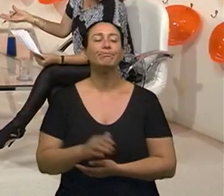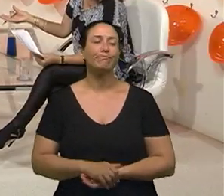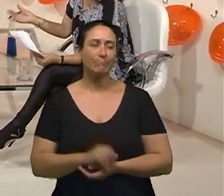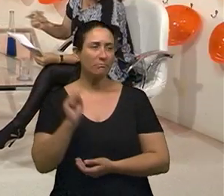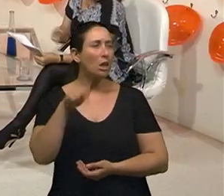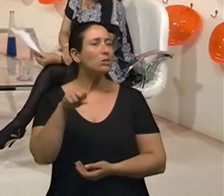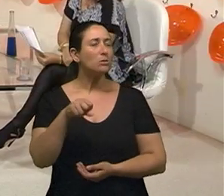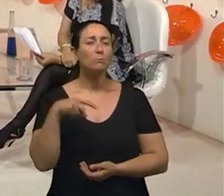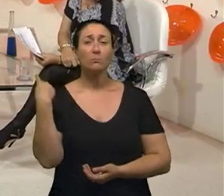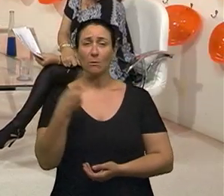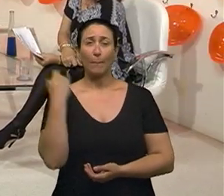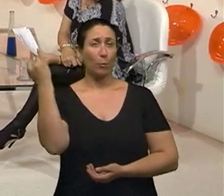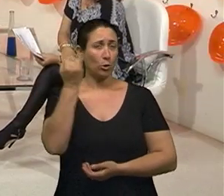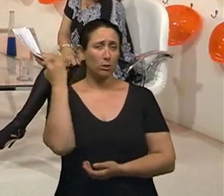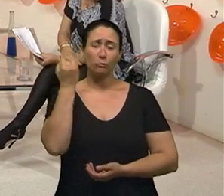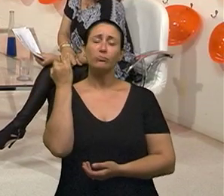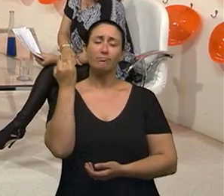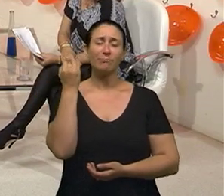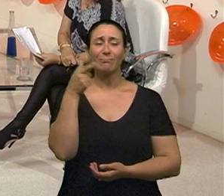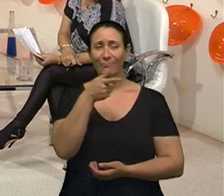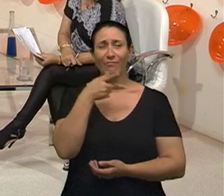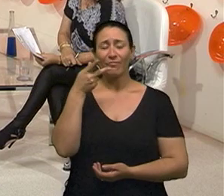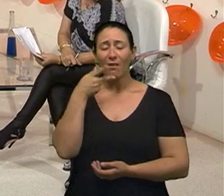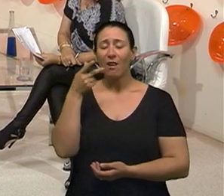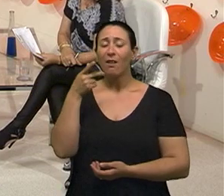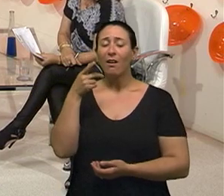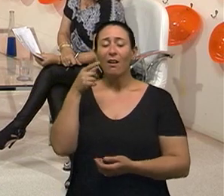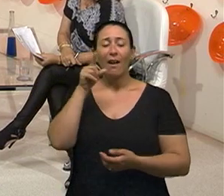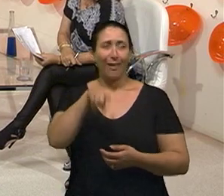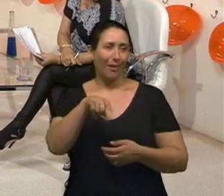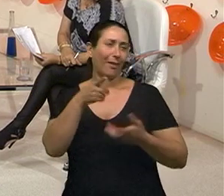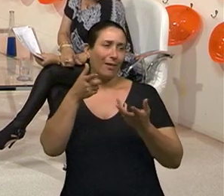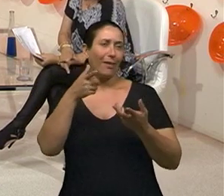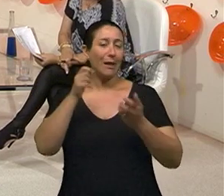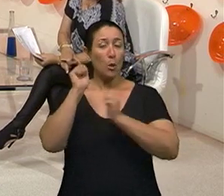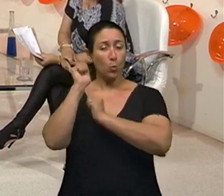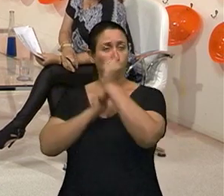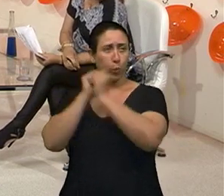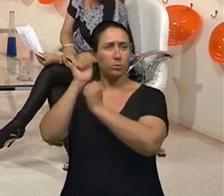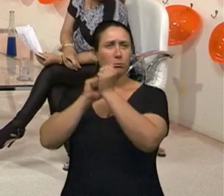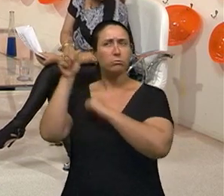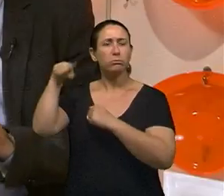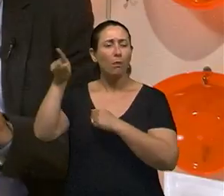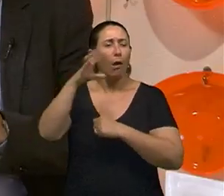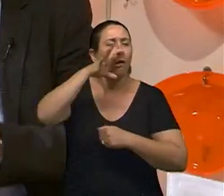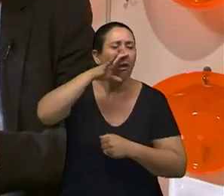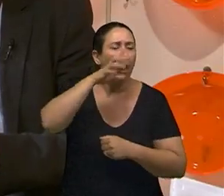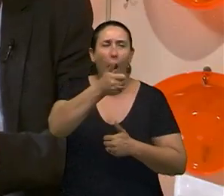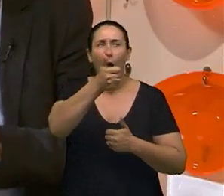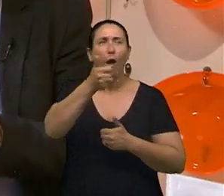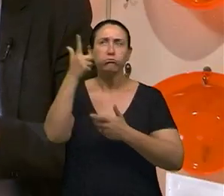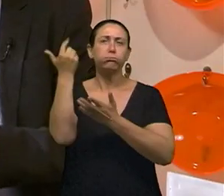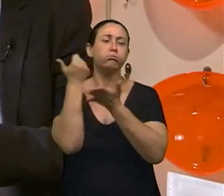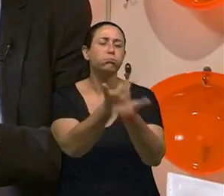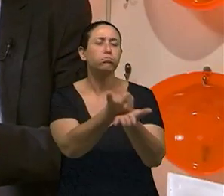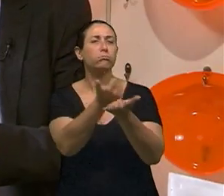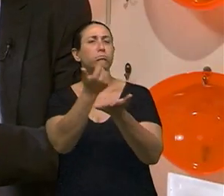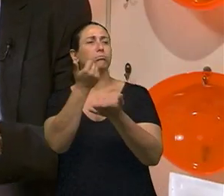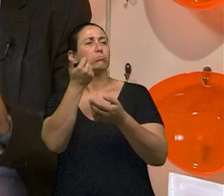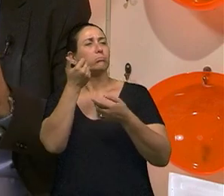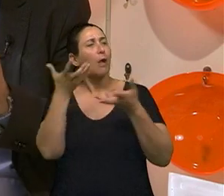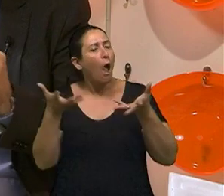é extremamente importante que tu colocasse há uma parceria muito grande um investimento grande da indústria nesse sentido estão aperfeiçoando cada vez mais